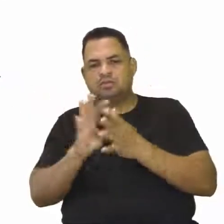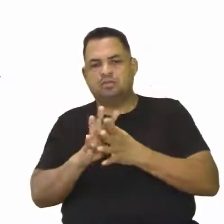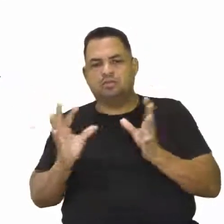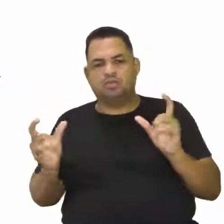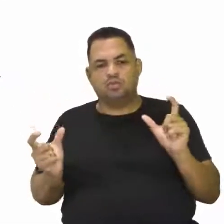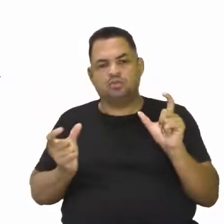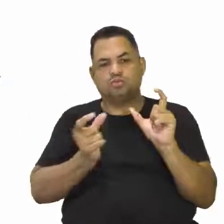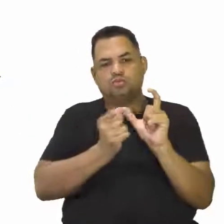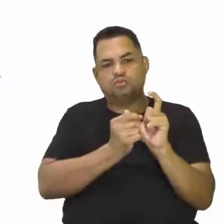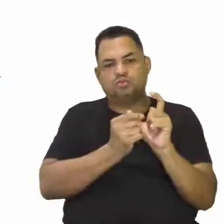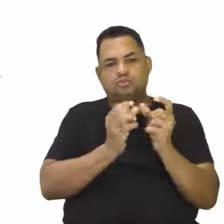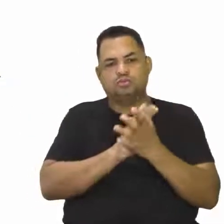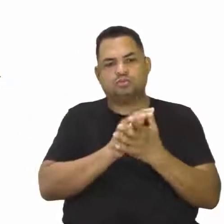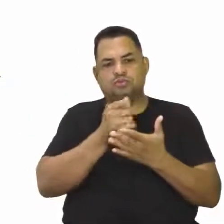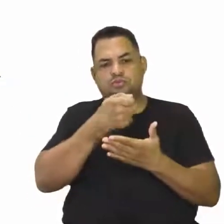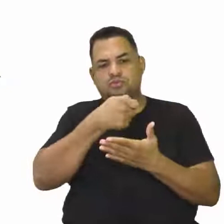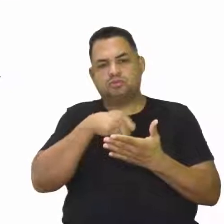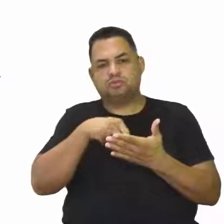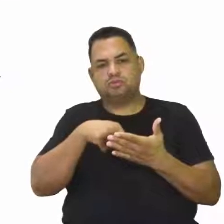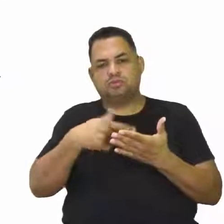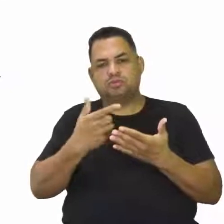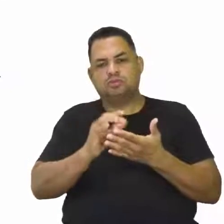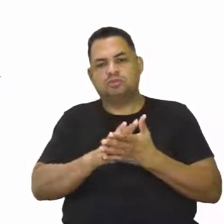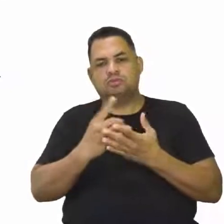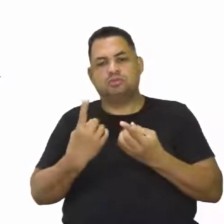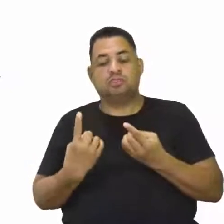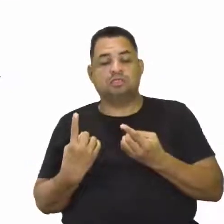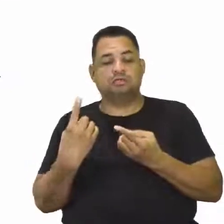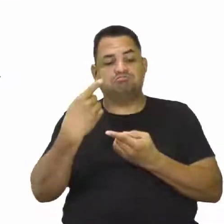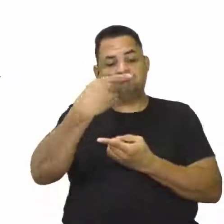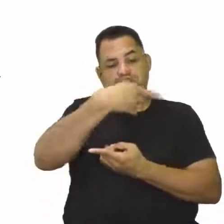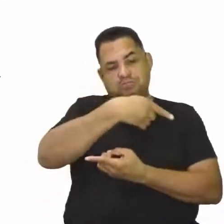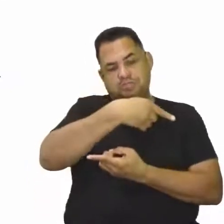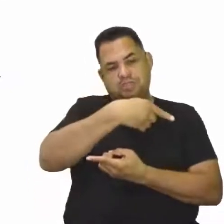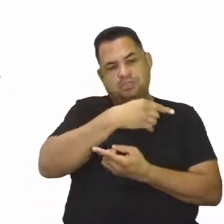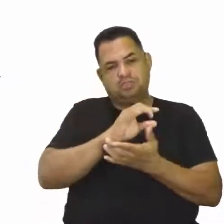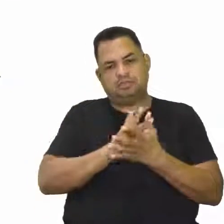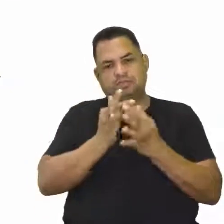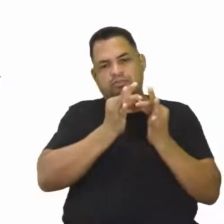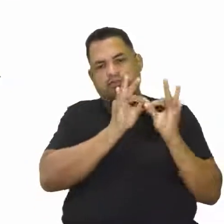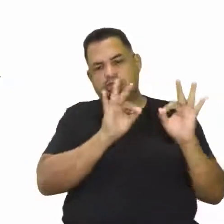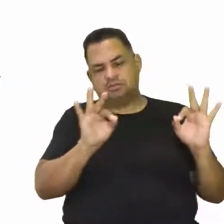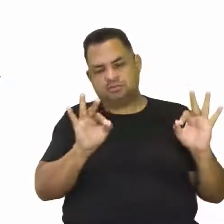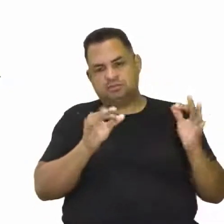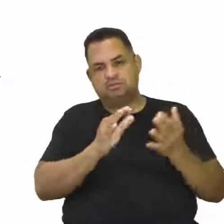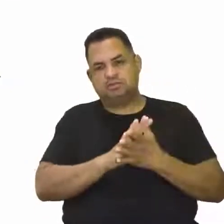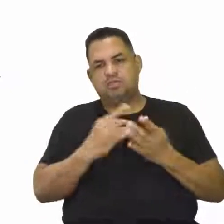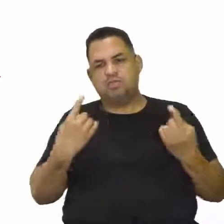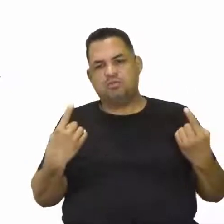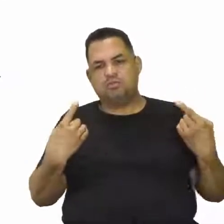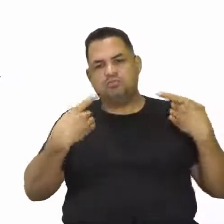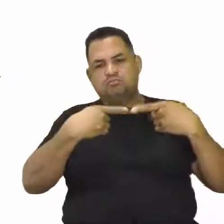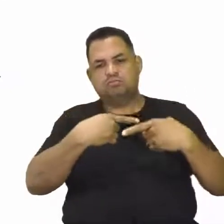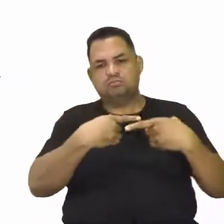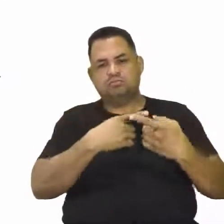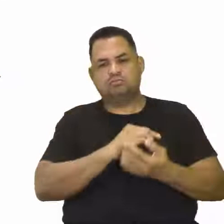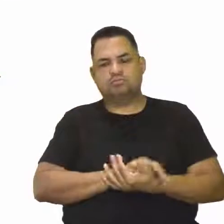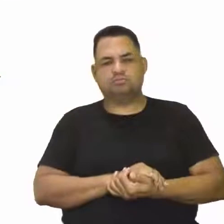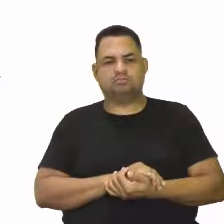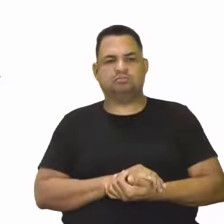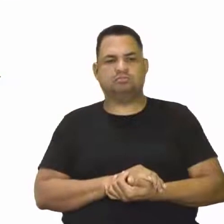com a conjunção, ela vai corrigir algo que foi dito na primeira oração. Oposição, gente. Para